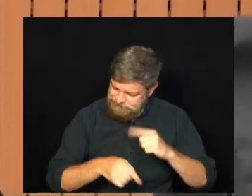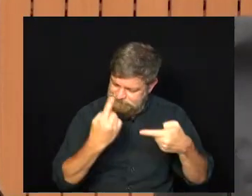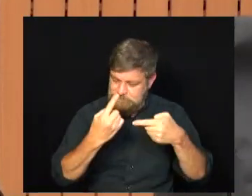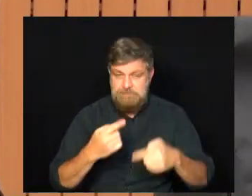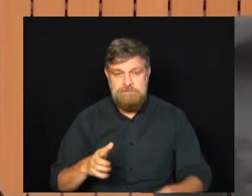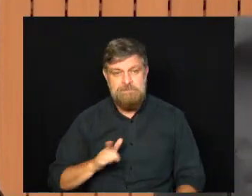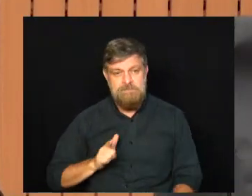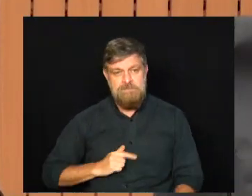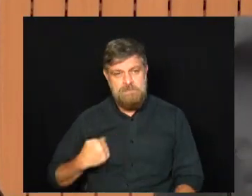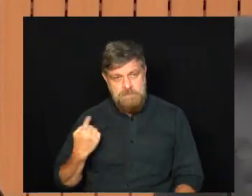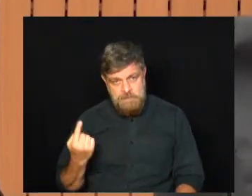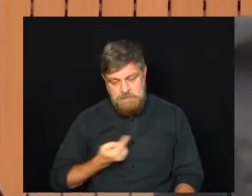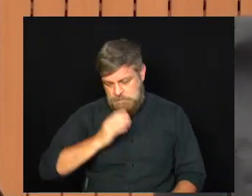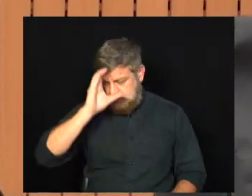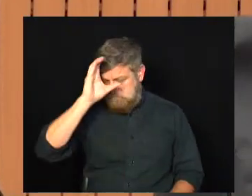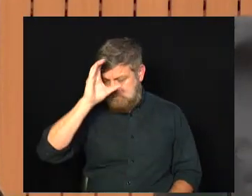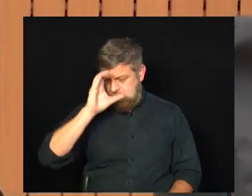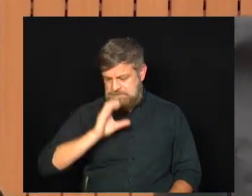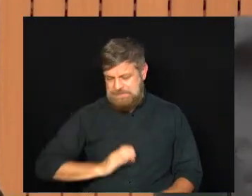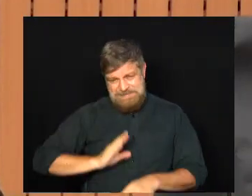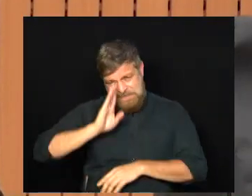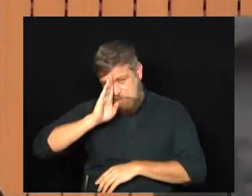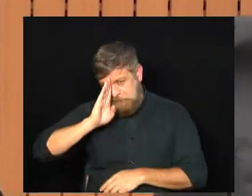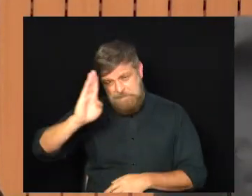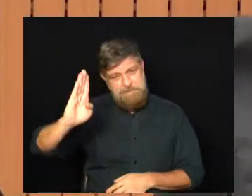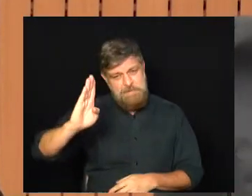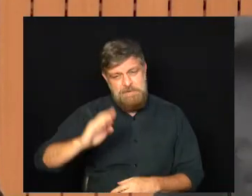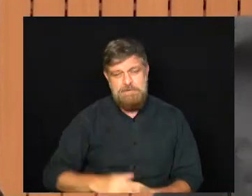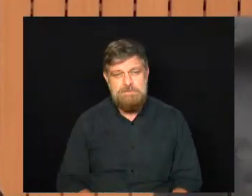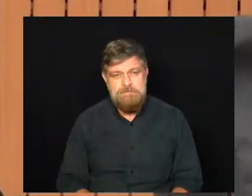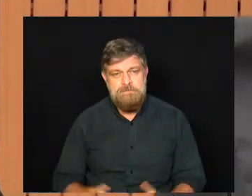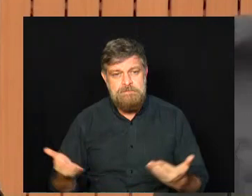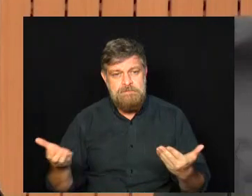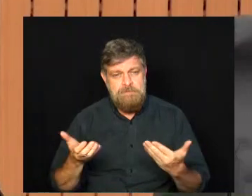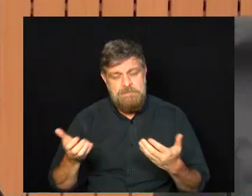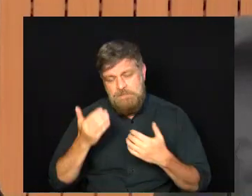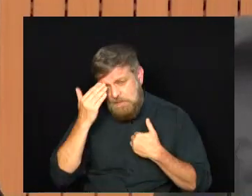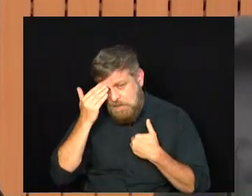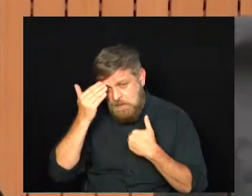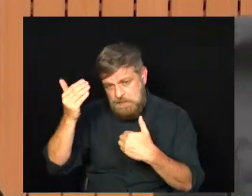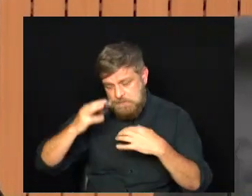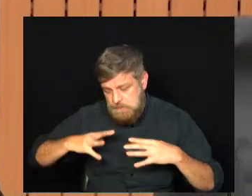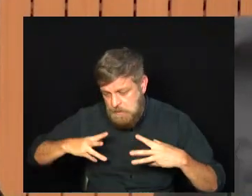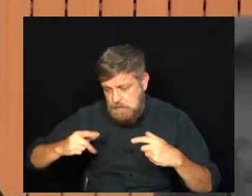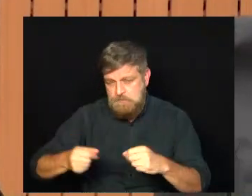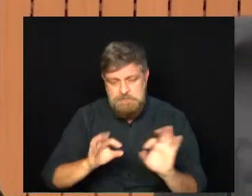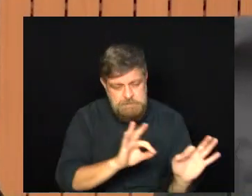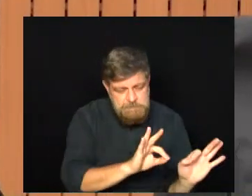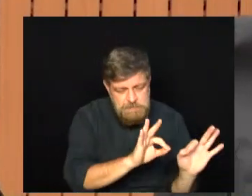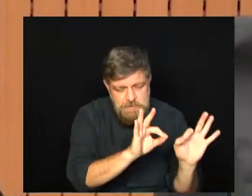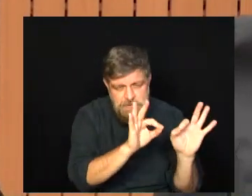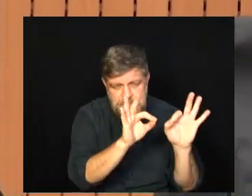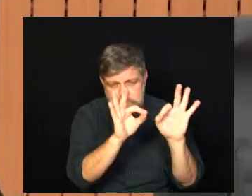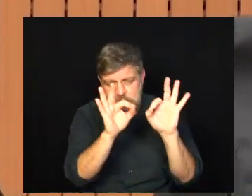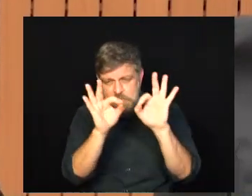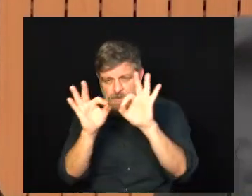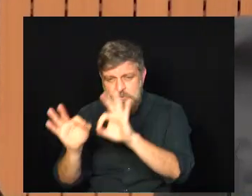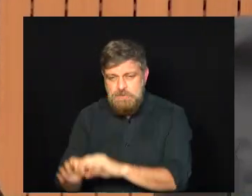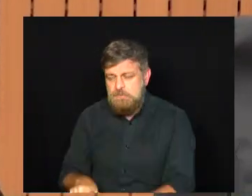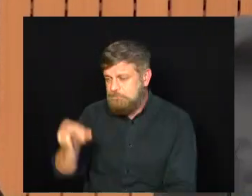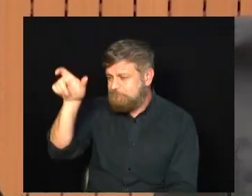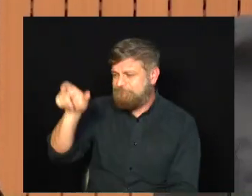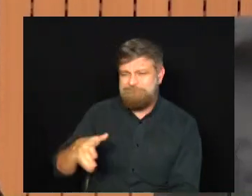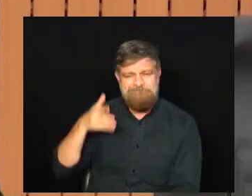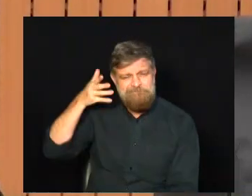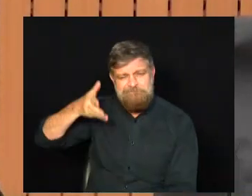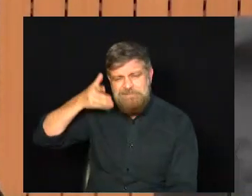pleno exercício da cidadania, principalmente. Eu quero agradecer a todos que estiveram conosco, a doutora Regina Márcia